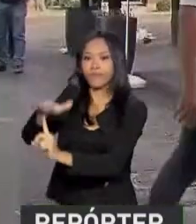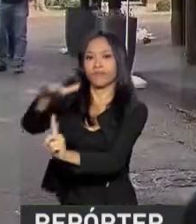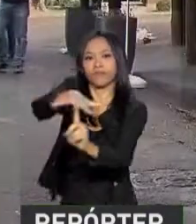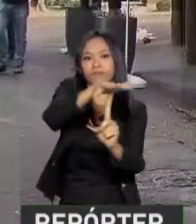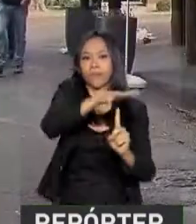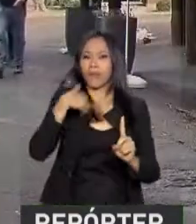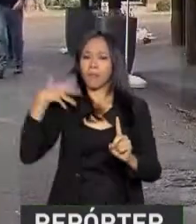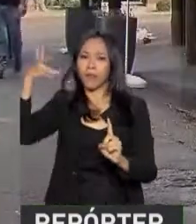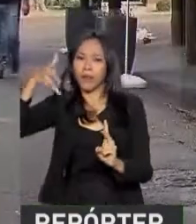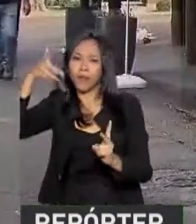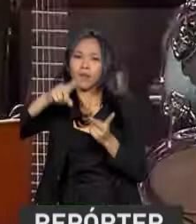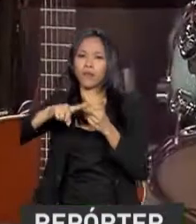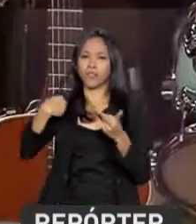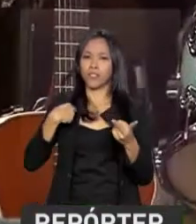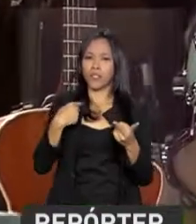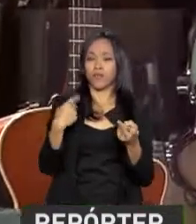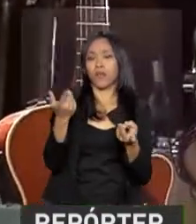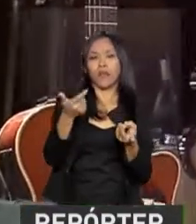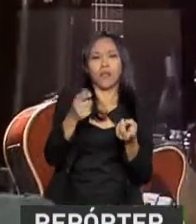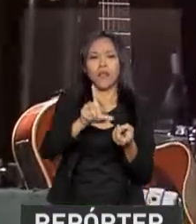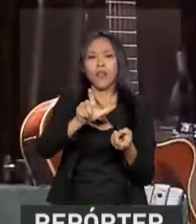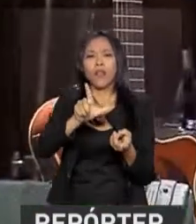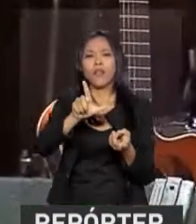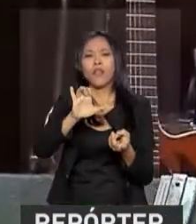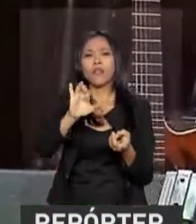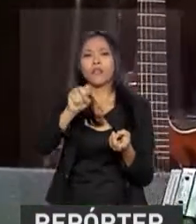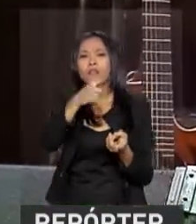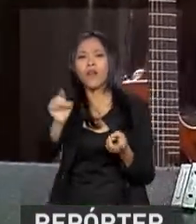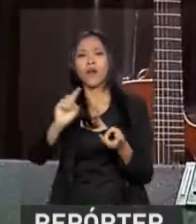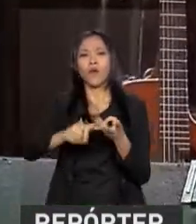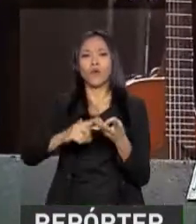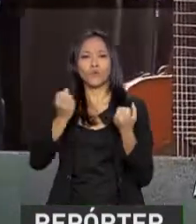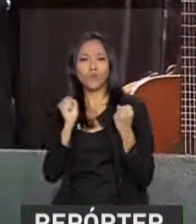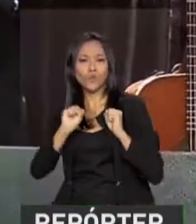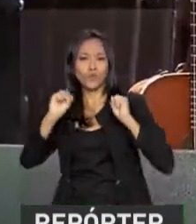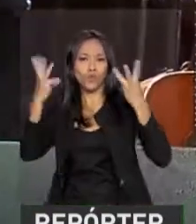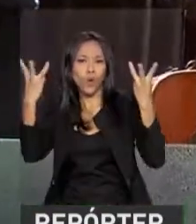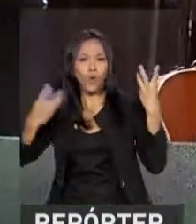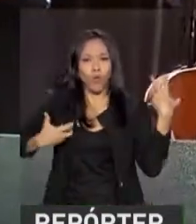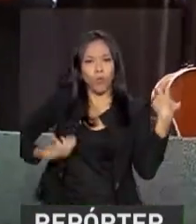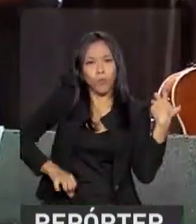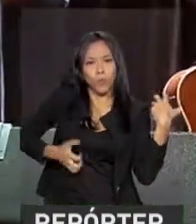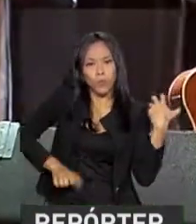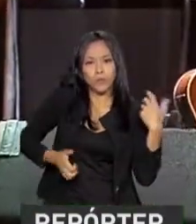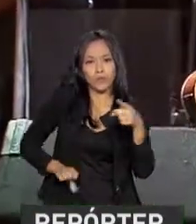leilões e concursos e para descontrair show de música sertaneja